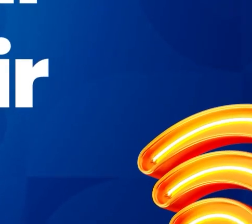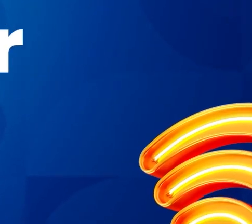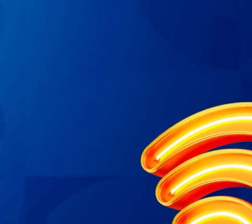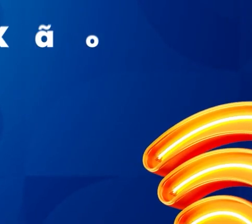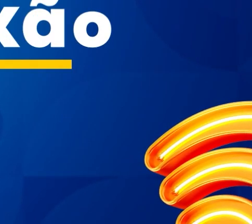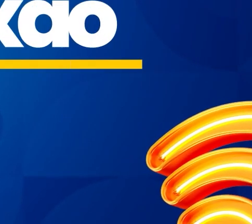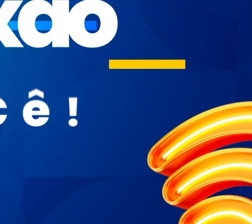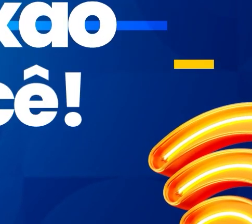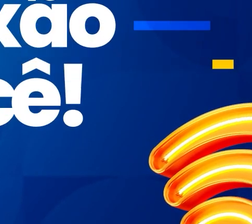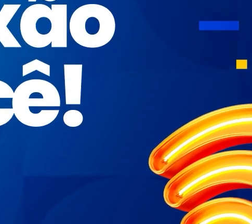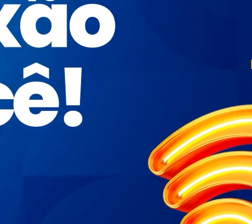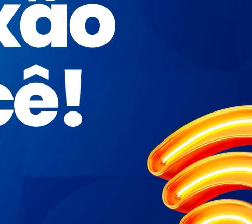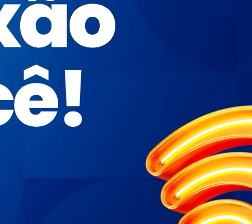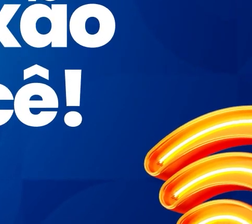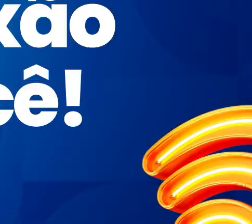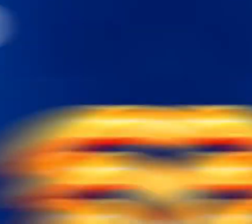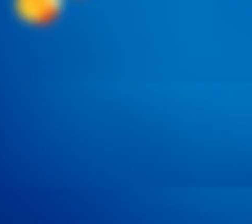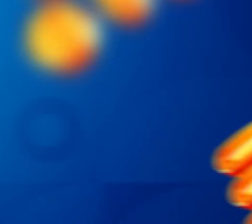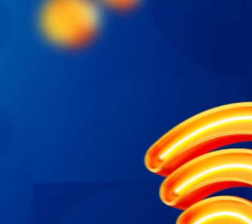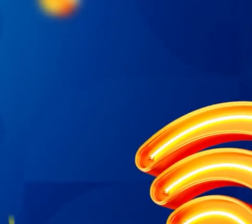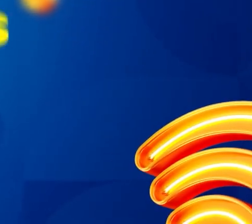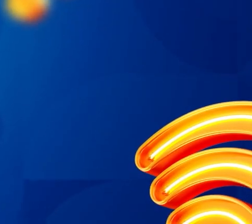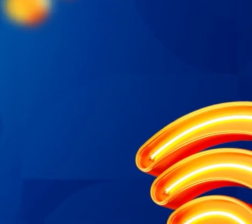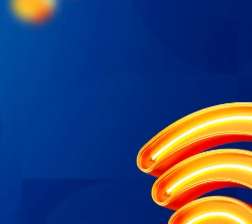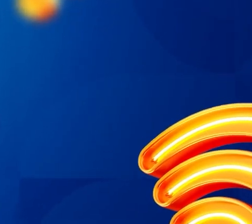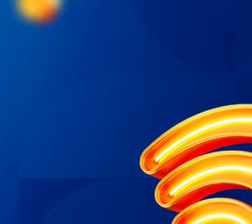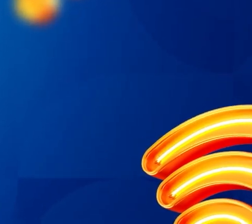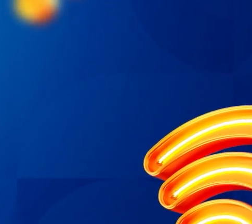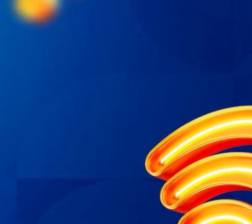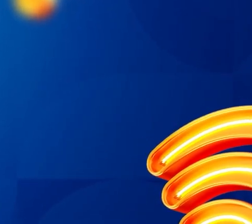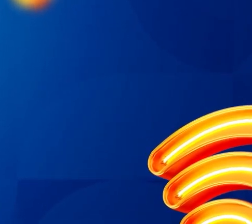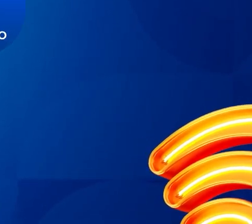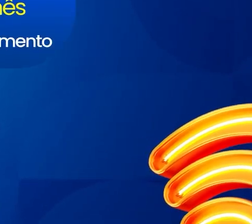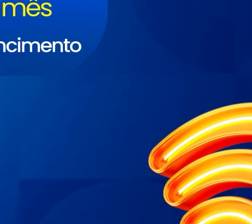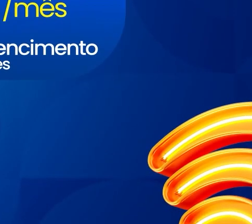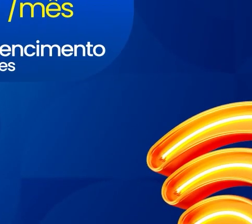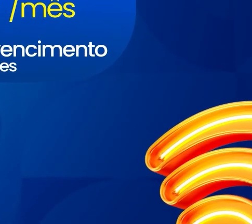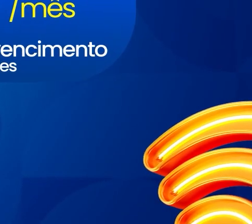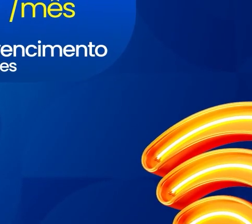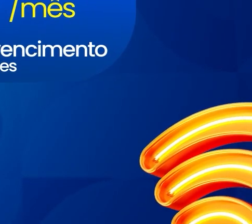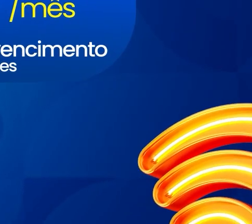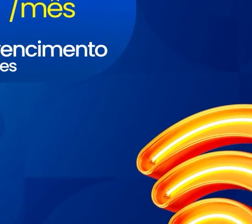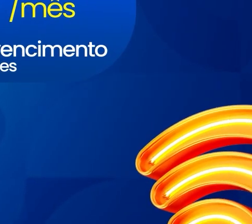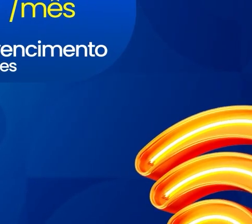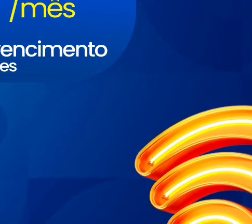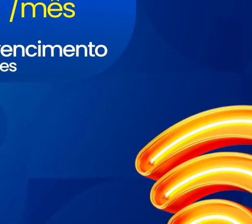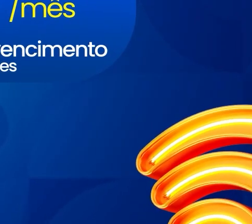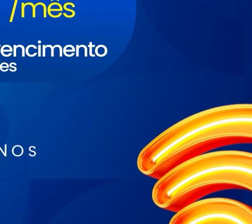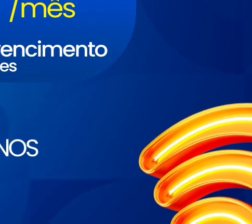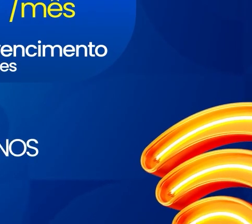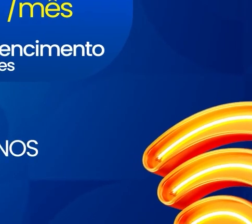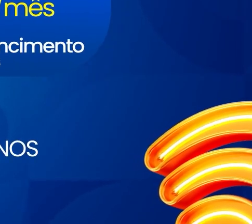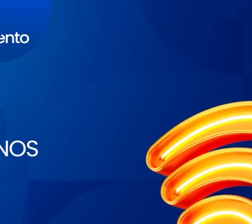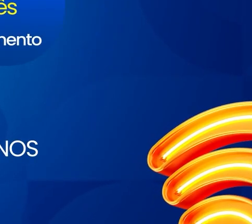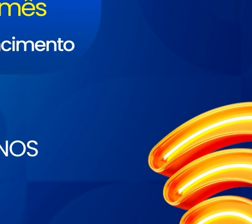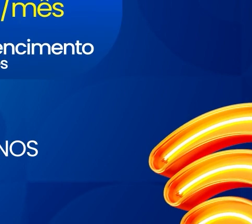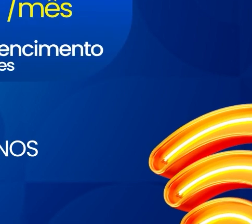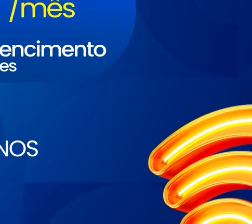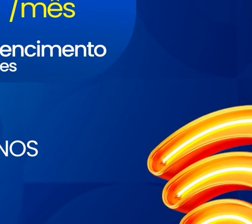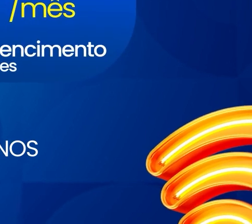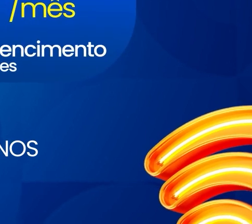se divertir. Temos a conexão ideal para você. Conheça nossos planos: 250 megas por R$